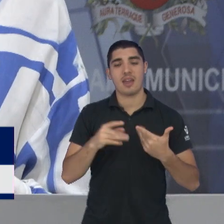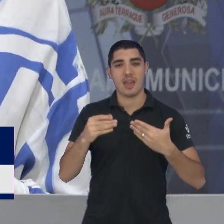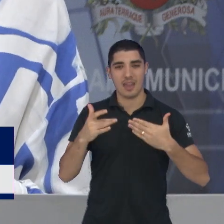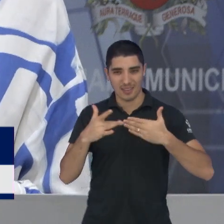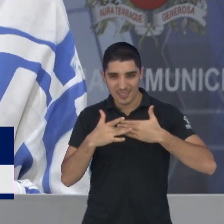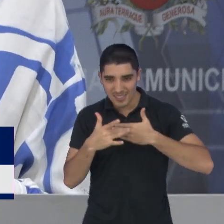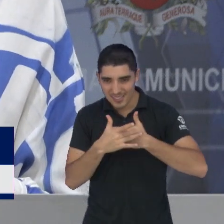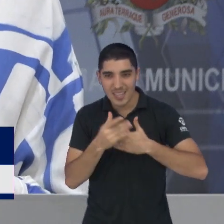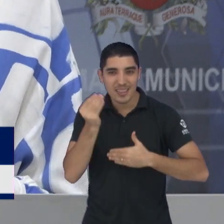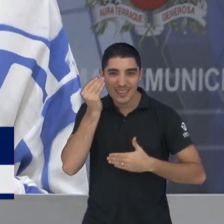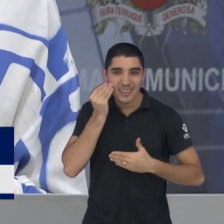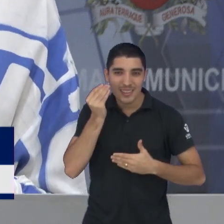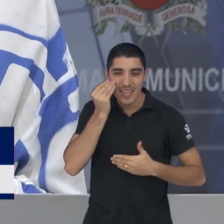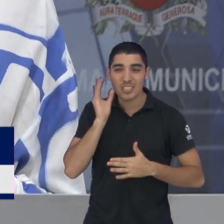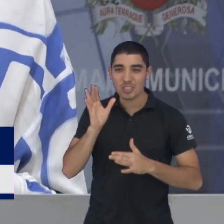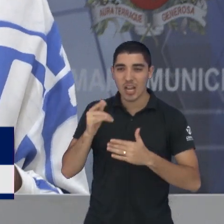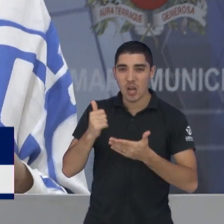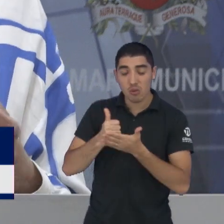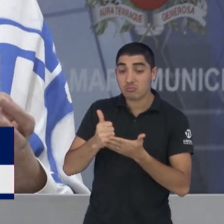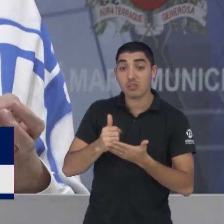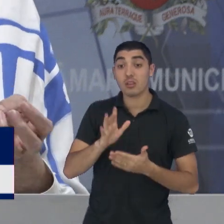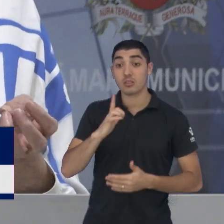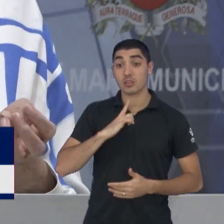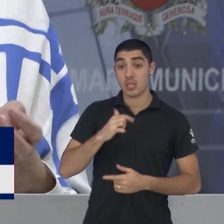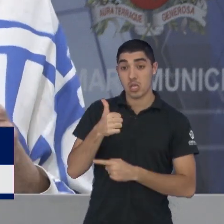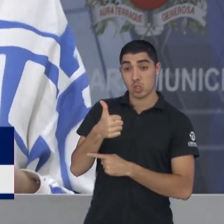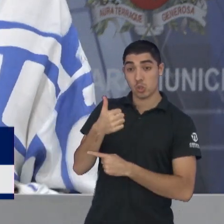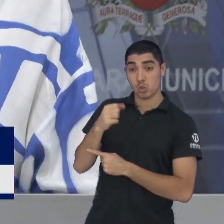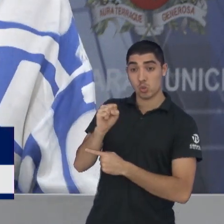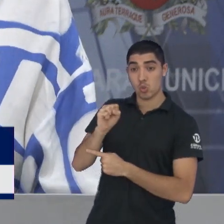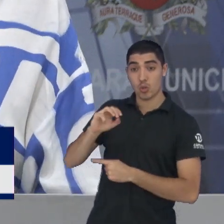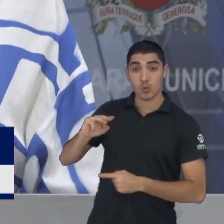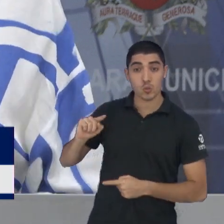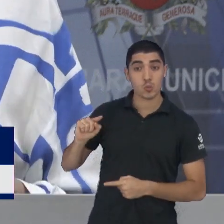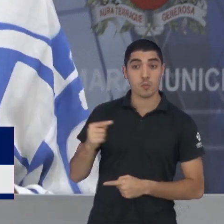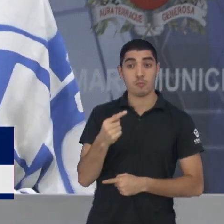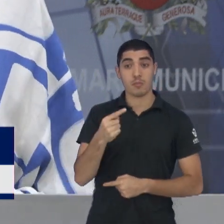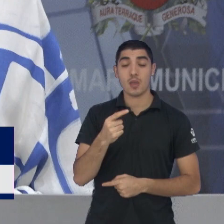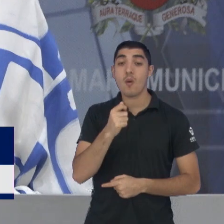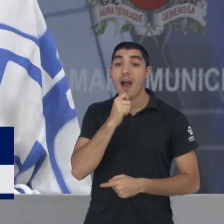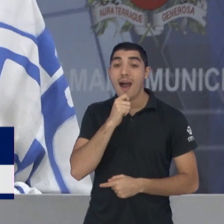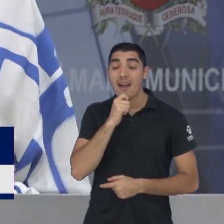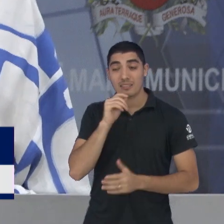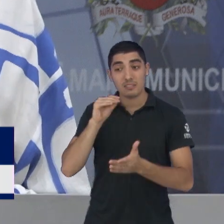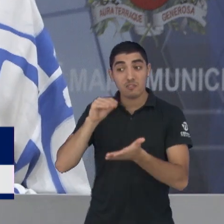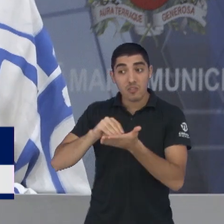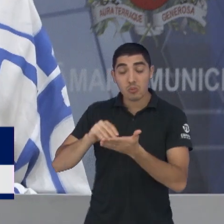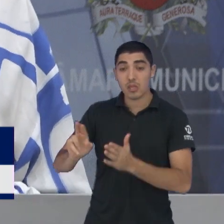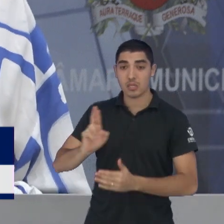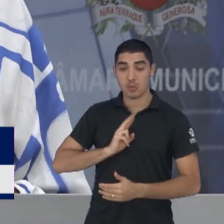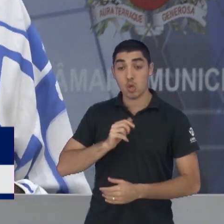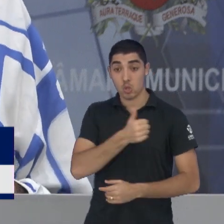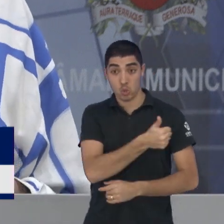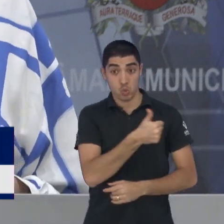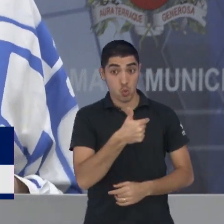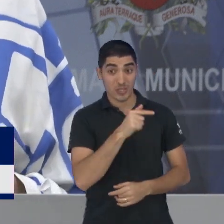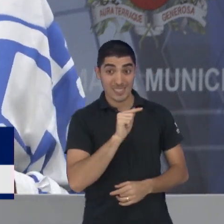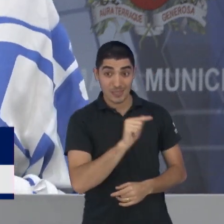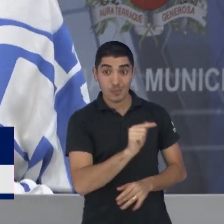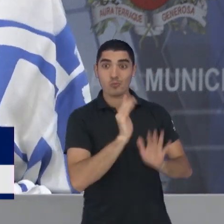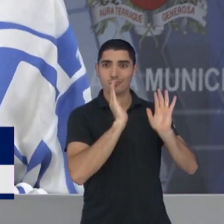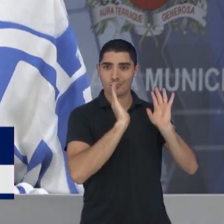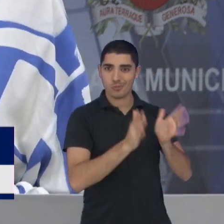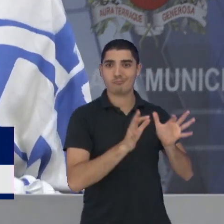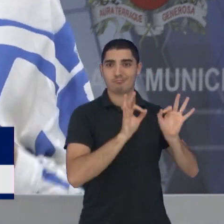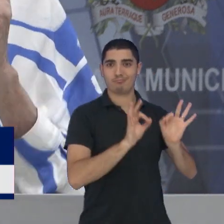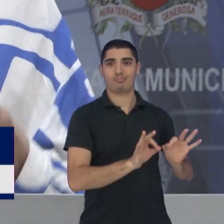dos testes, tem 18 mil testes que precisam ser confirmados. 12 mil dengue já confirmado. E